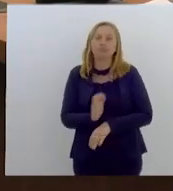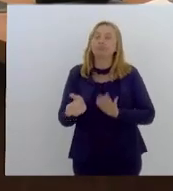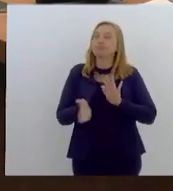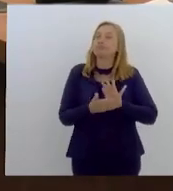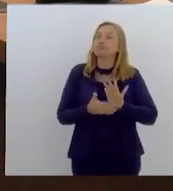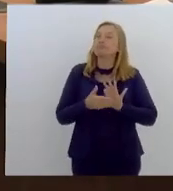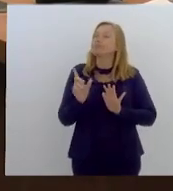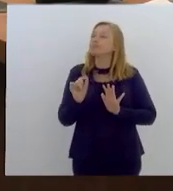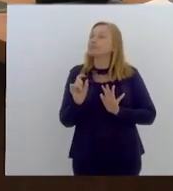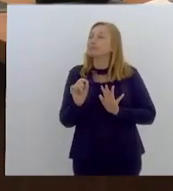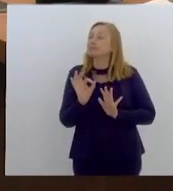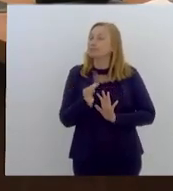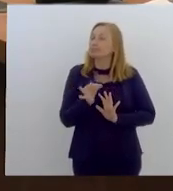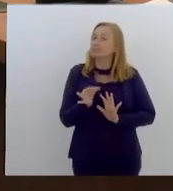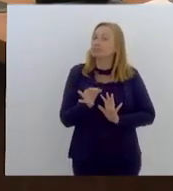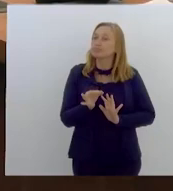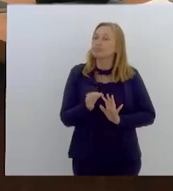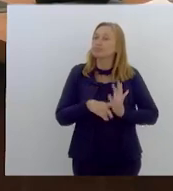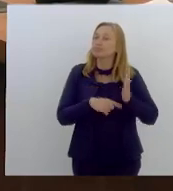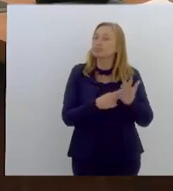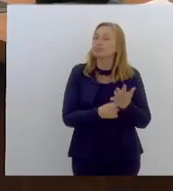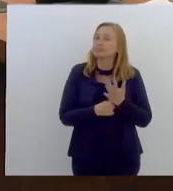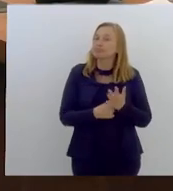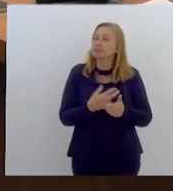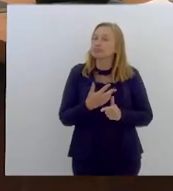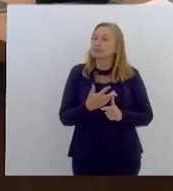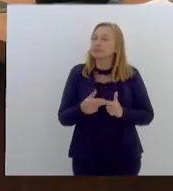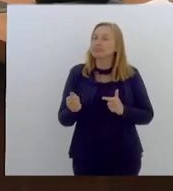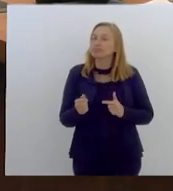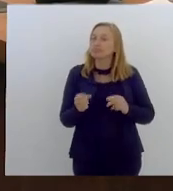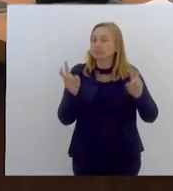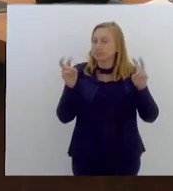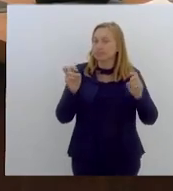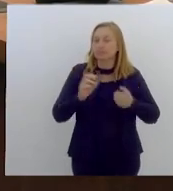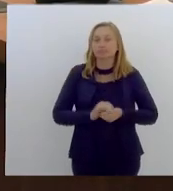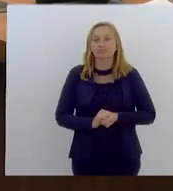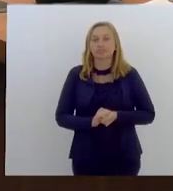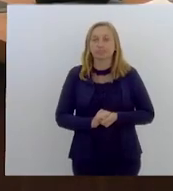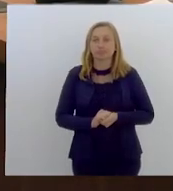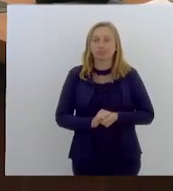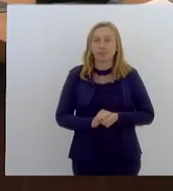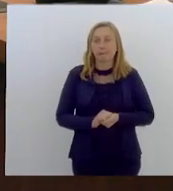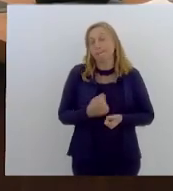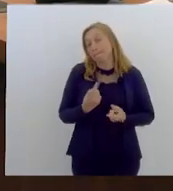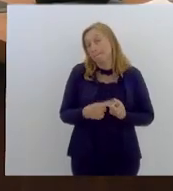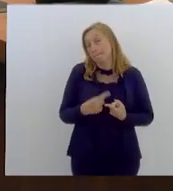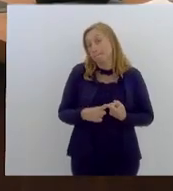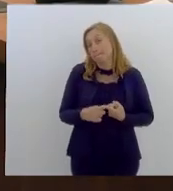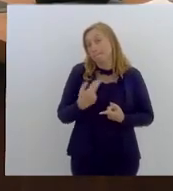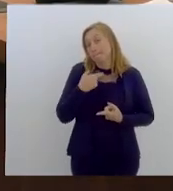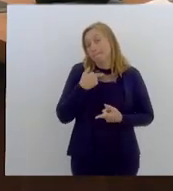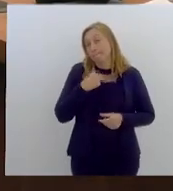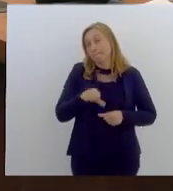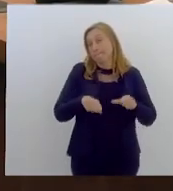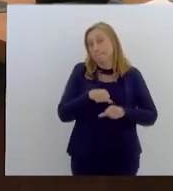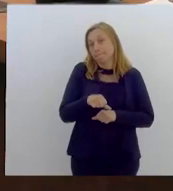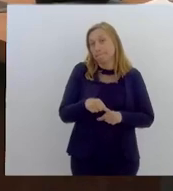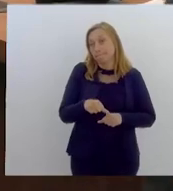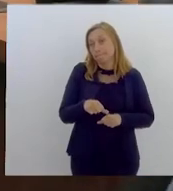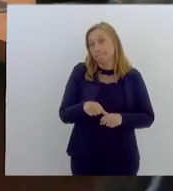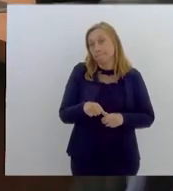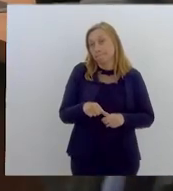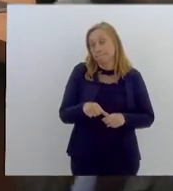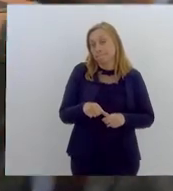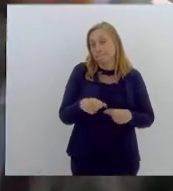propondo, objetivamente, para nos ajudar a vencer essa matéria? Porque a gente não pode transformar isso num jogo de